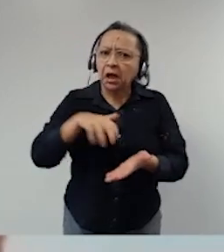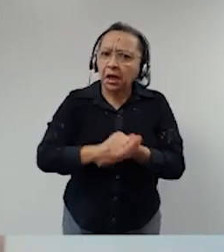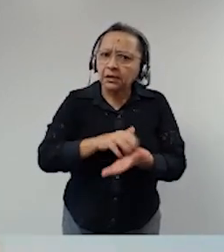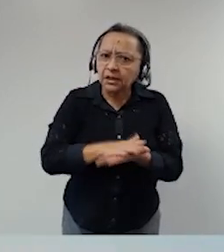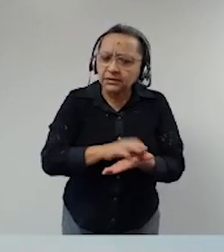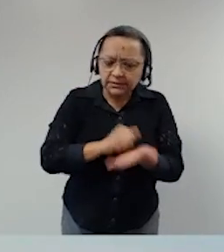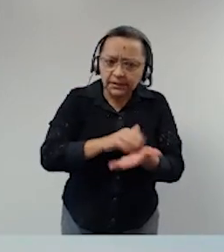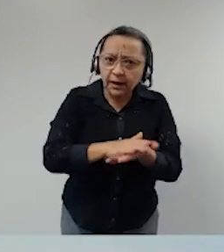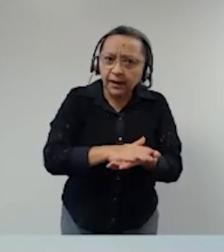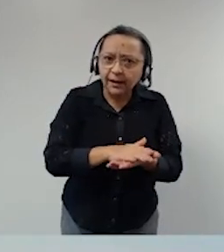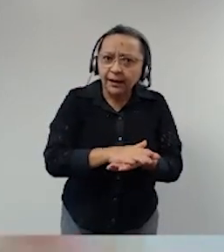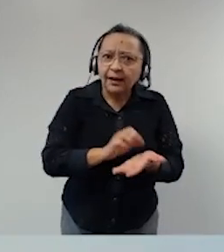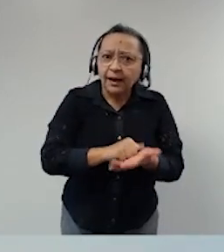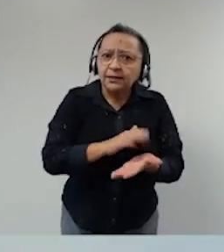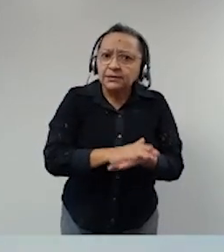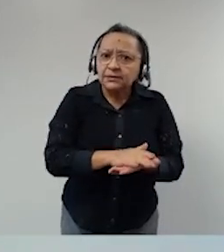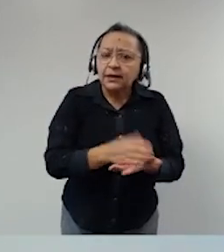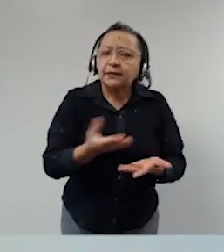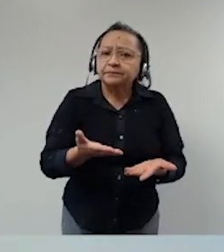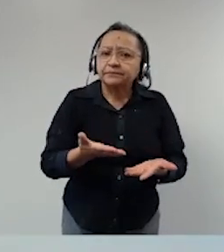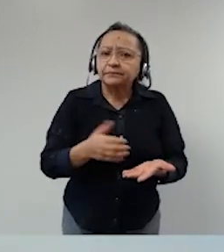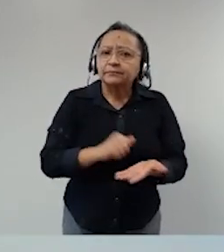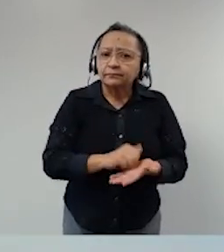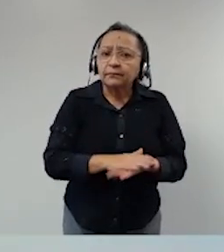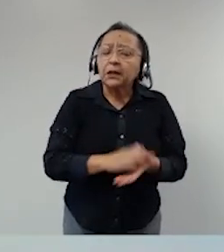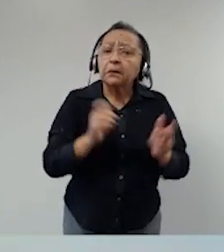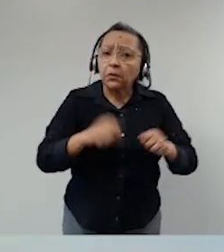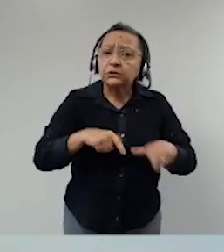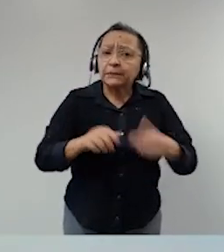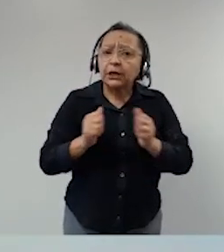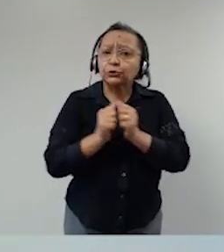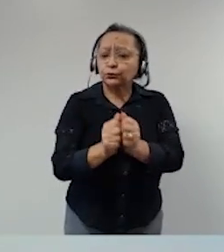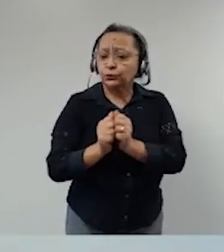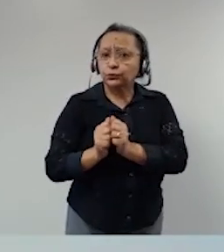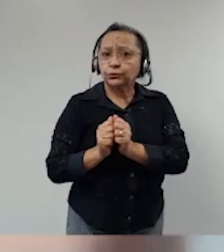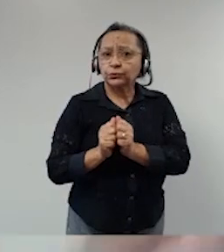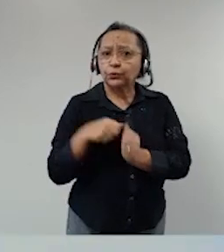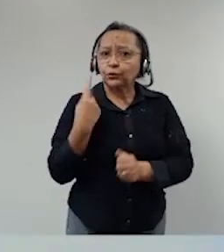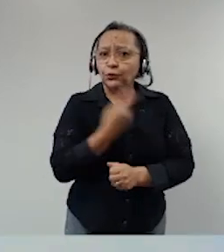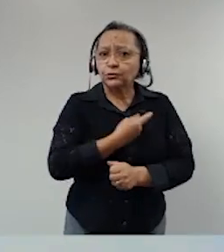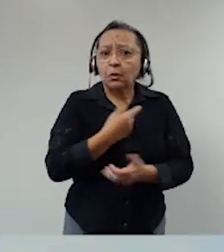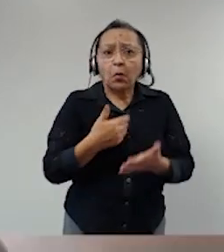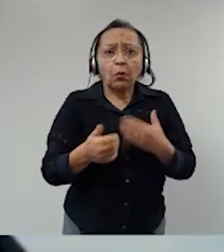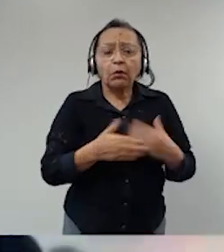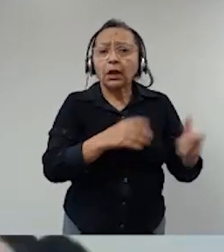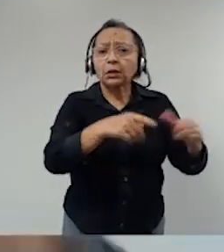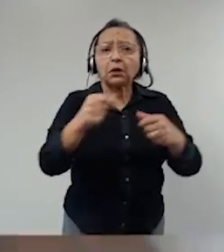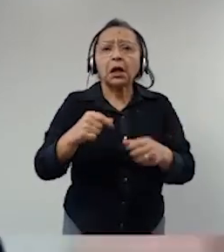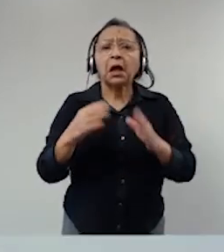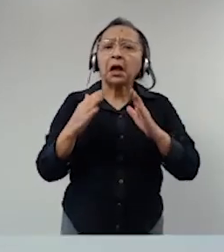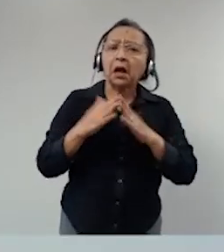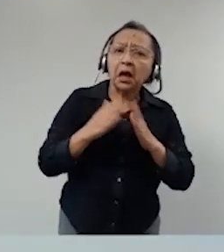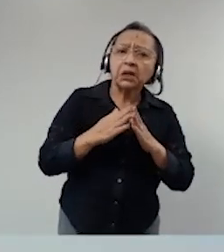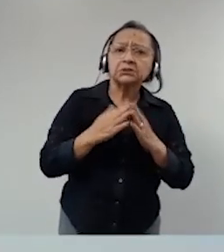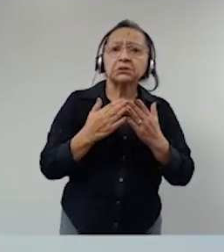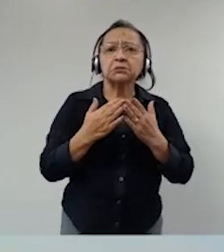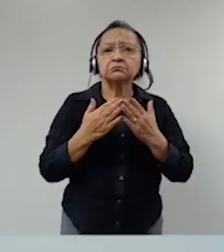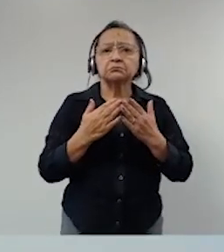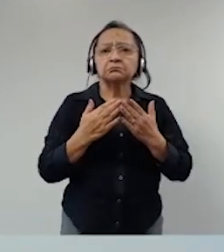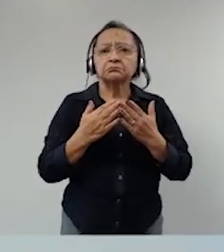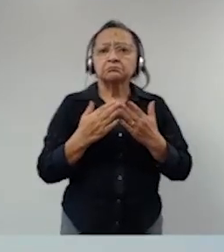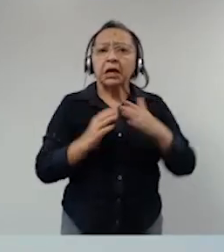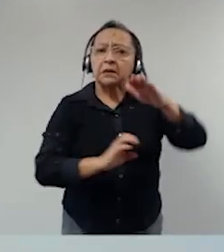certo? Se credenciar, e ele poderá atuar conosco, não é? De qualquer lugar, da sua casa, onde ele esteja no Brasil,